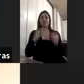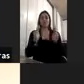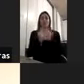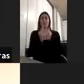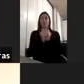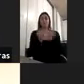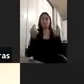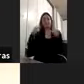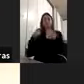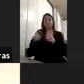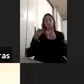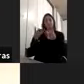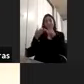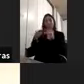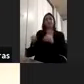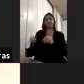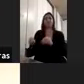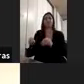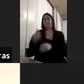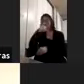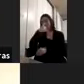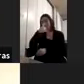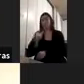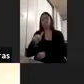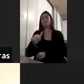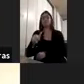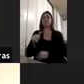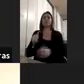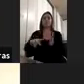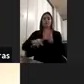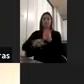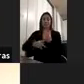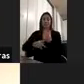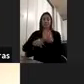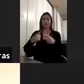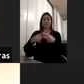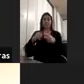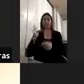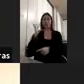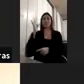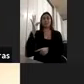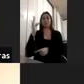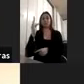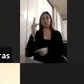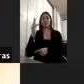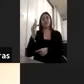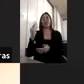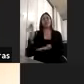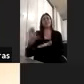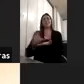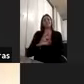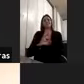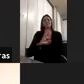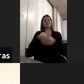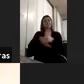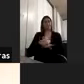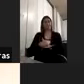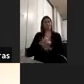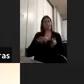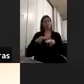dividir agora, ela vai ter lucro lá na frente. Ano que vem ela vai ter lucro. Então, assim, não vamos cair nessa ladainha